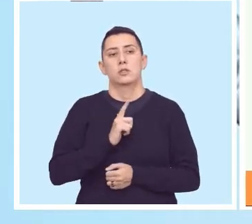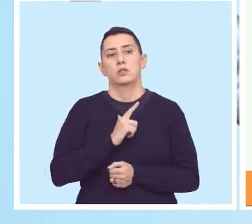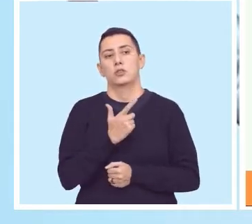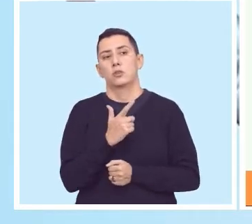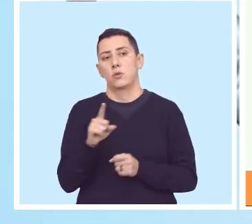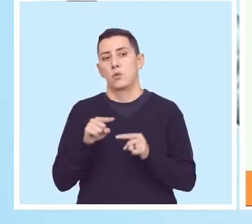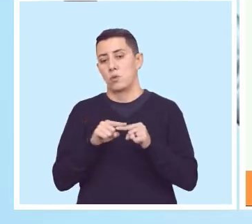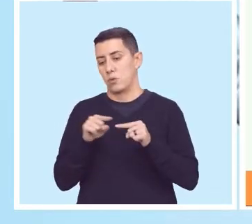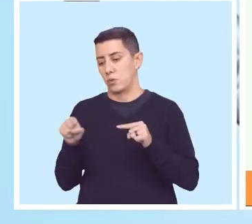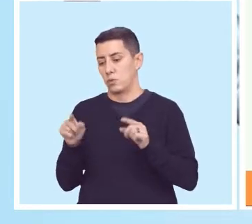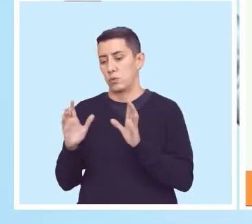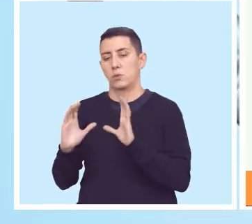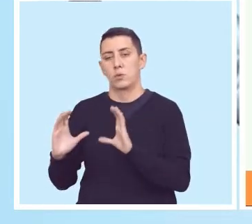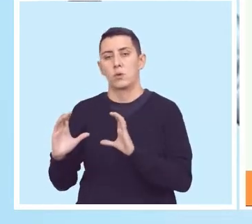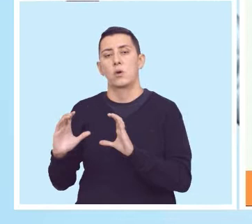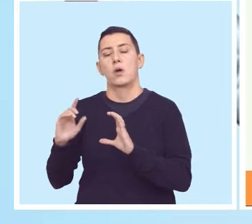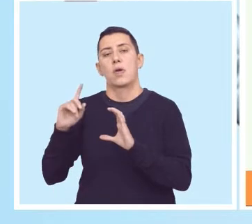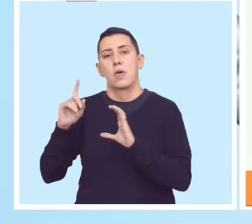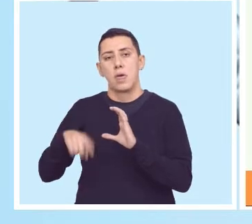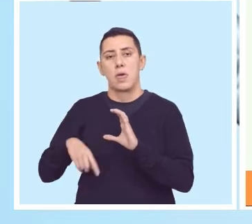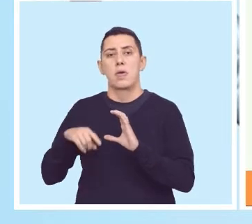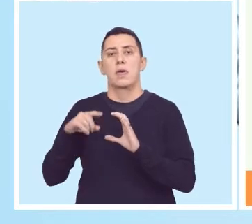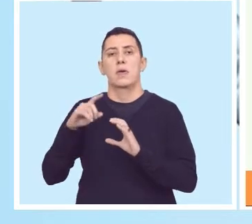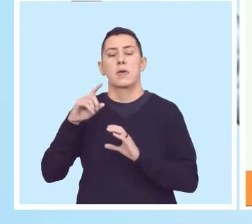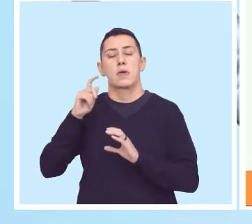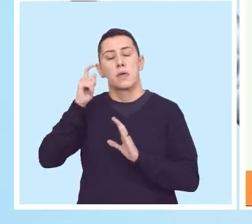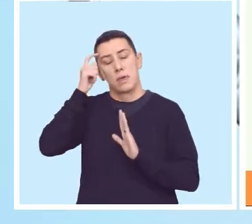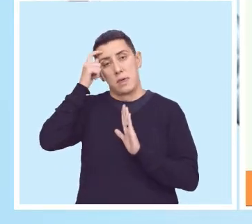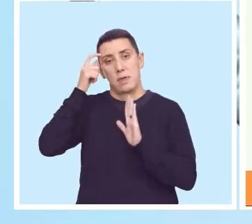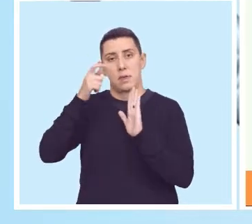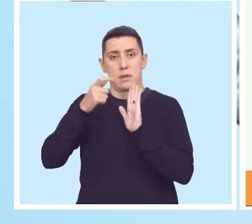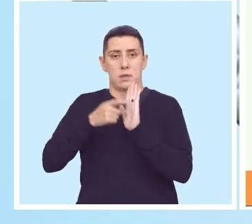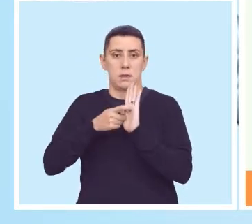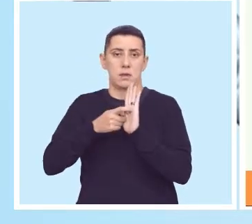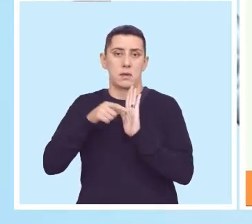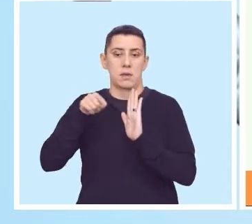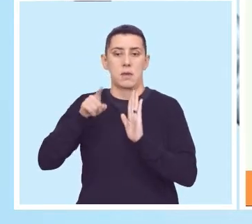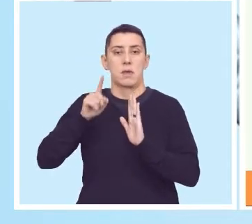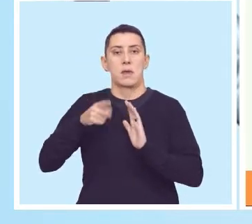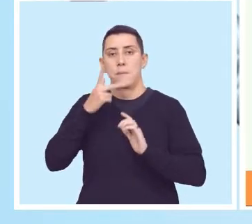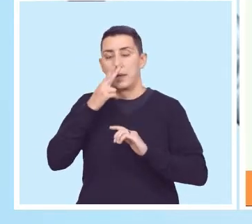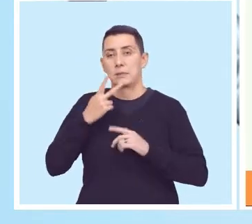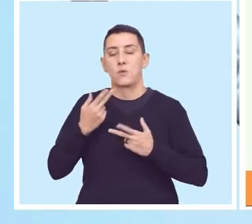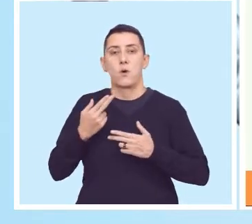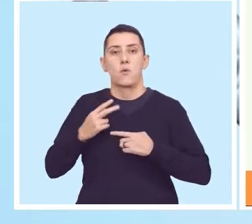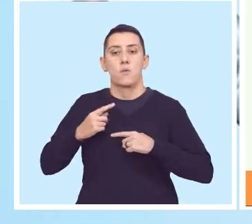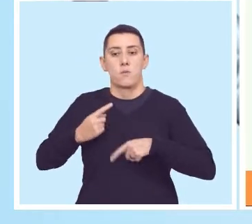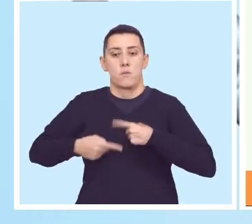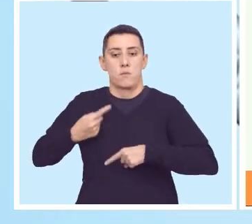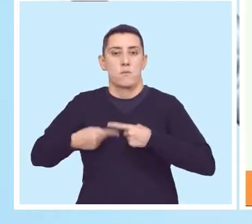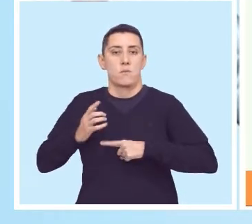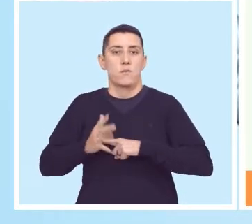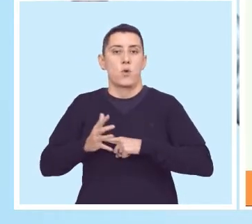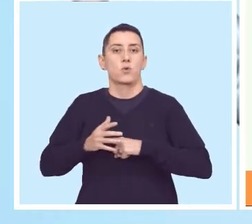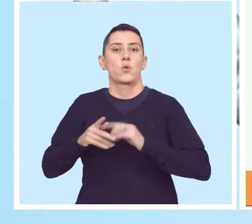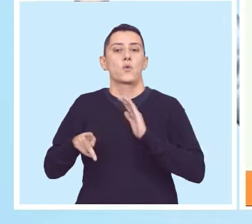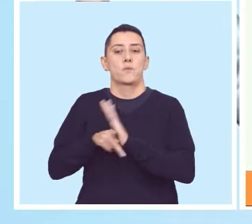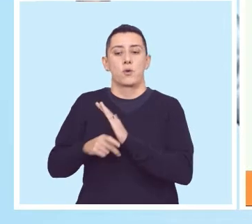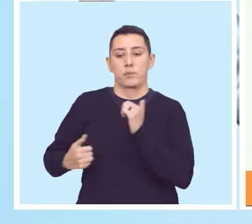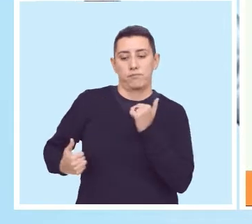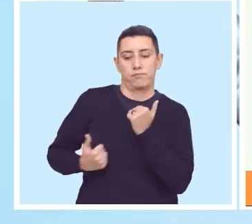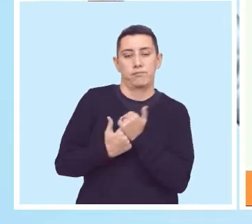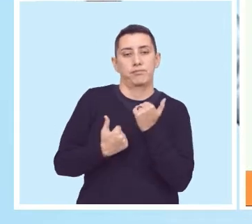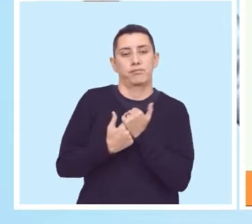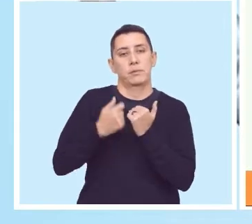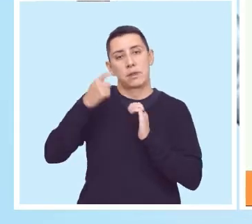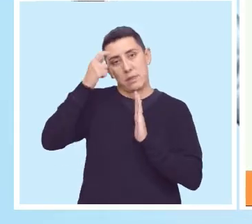nosso módulo de IA, o nosso motor de inteligência artificial, que também foi suportado